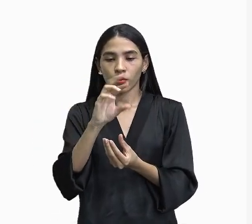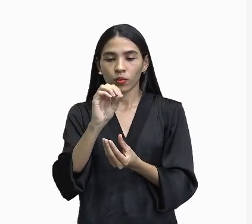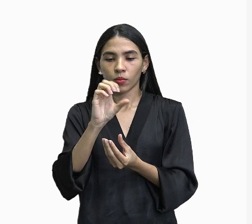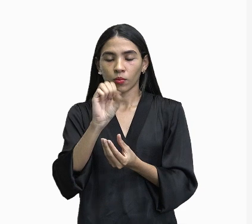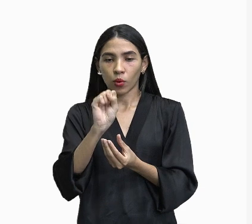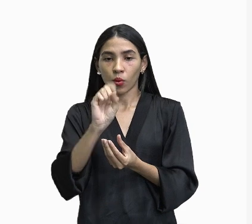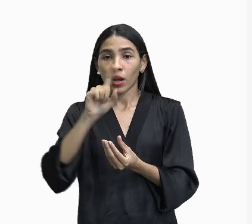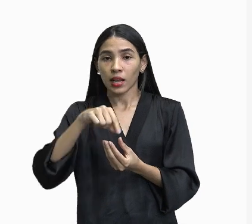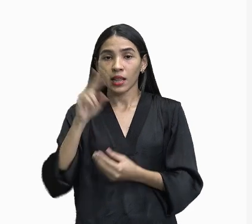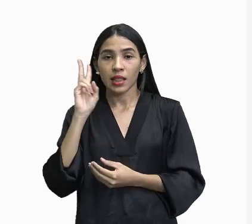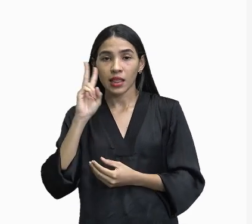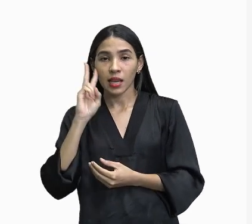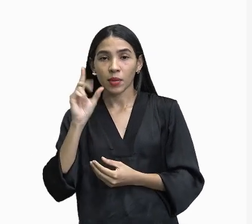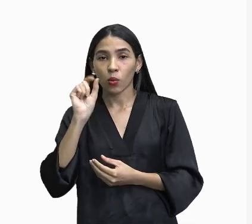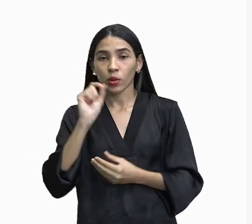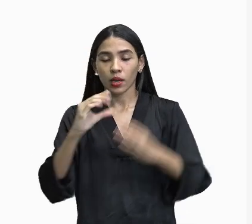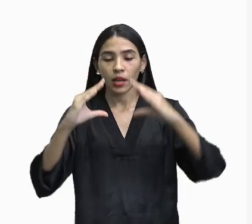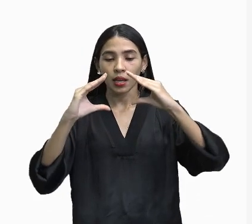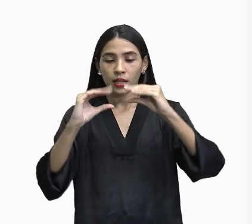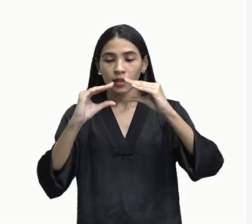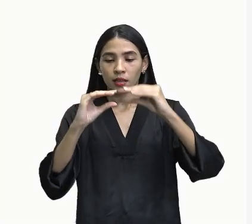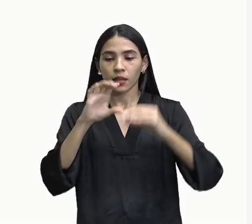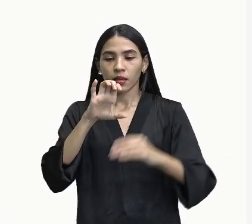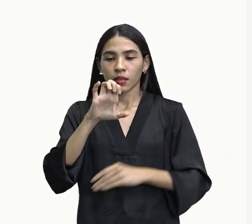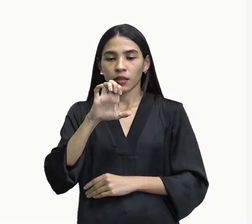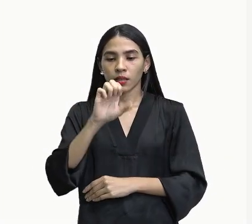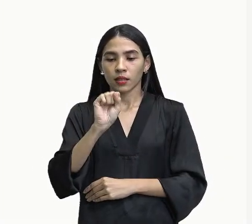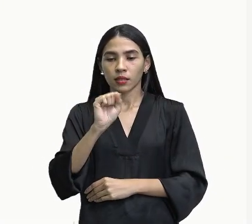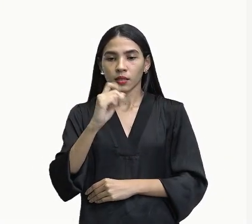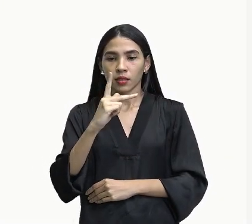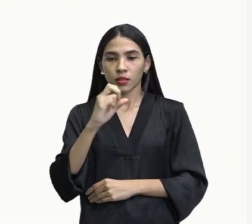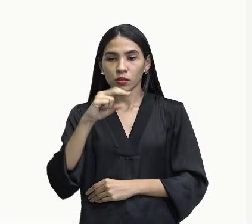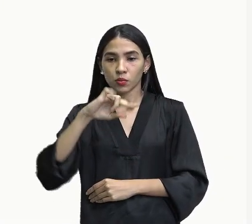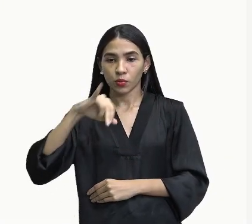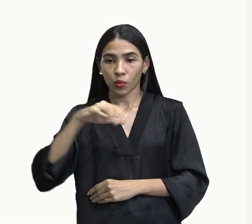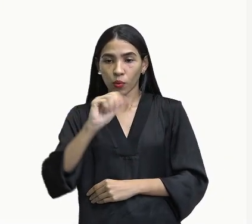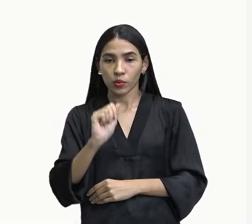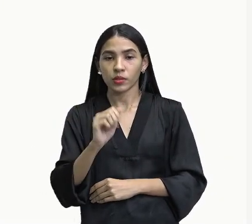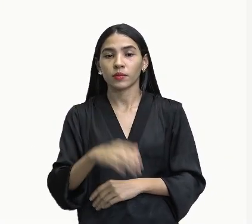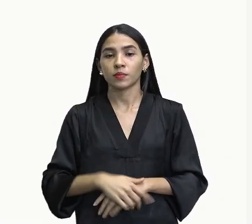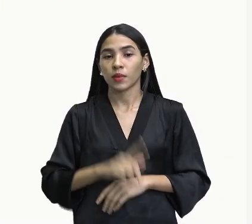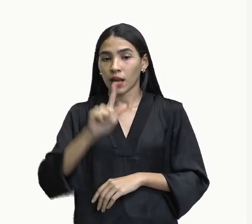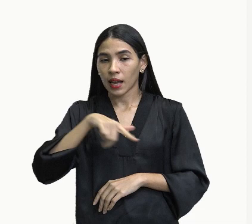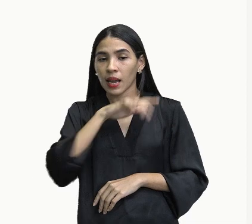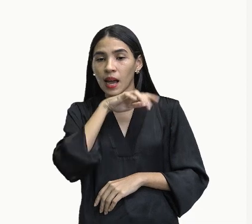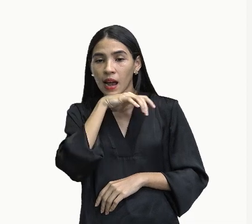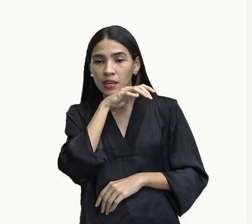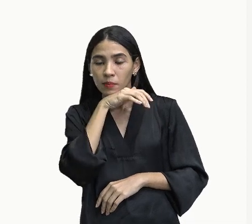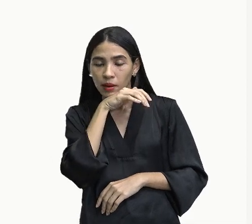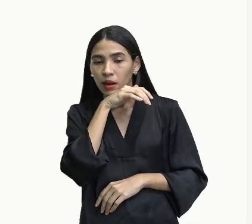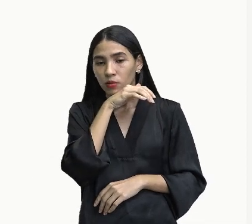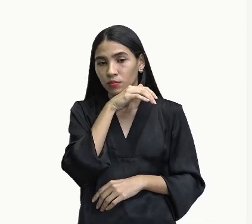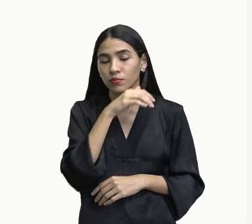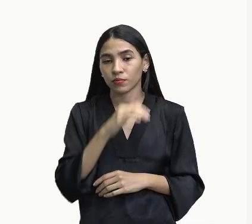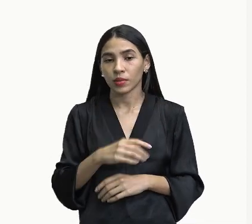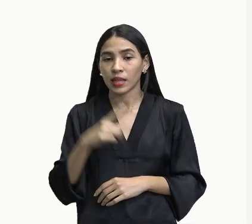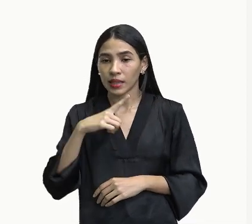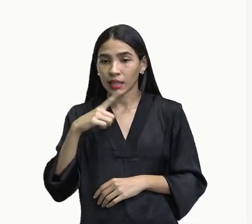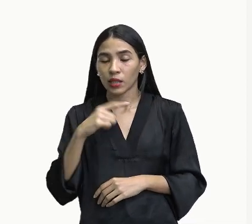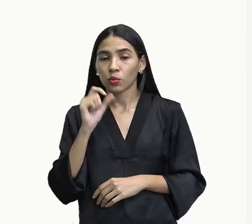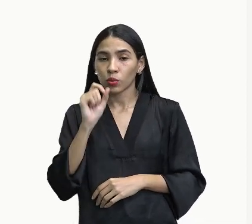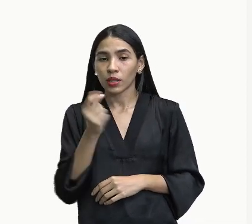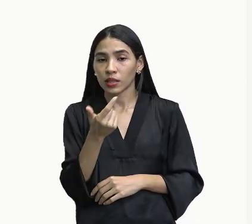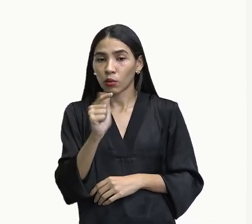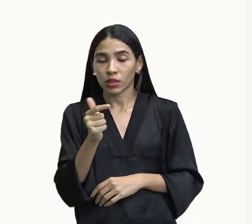uma esponja. Por isso esse nome. São animais, embora sejam sésseis, são